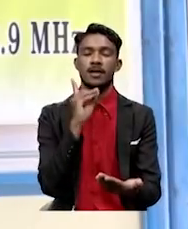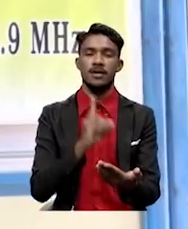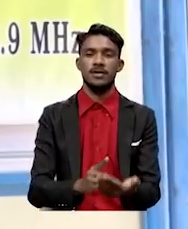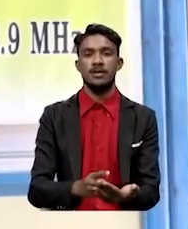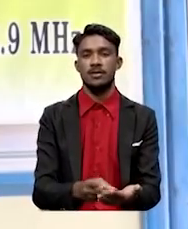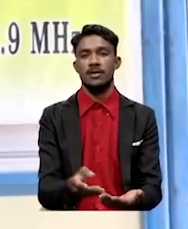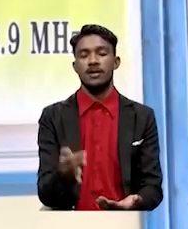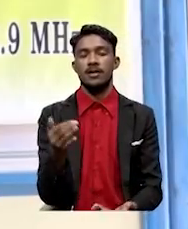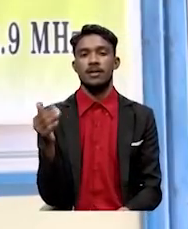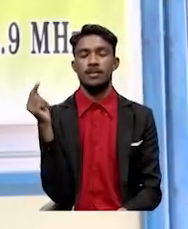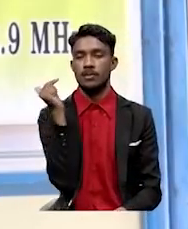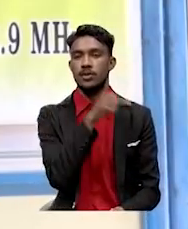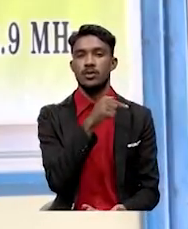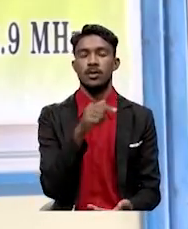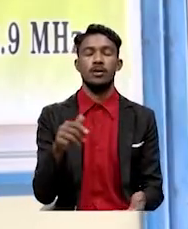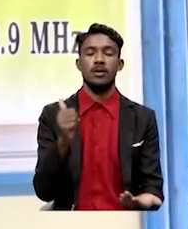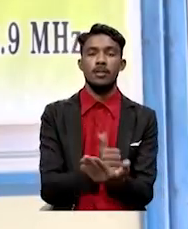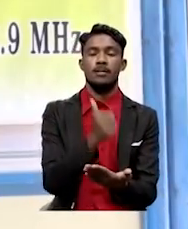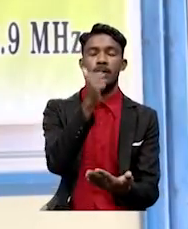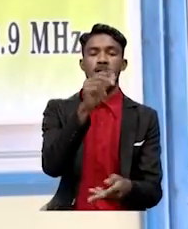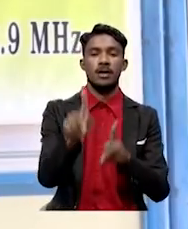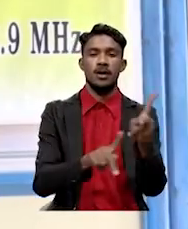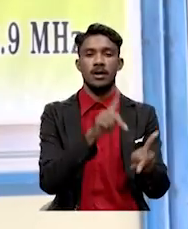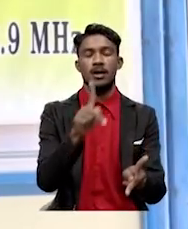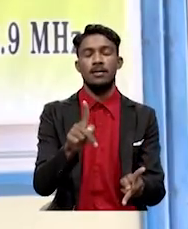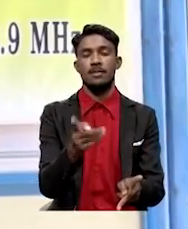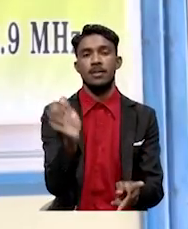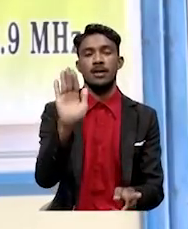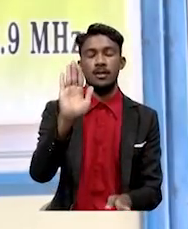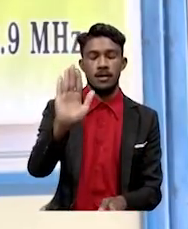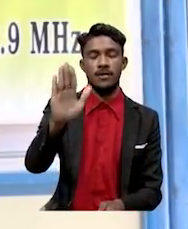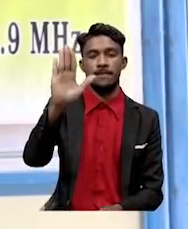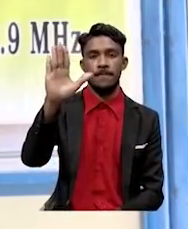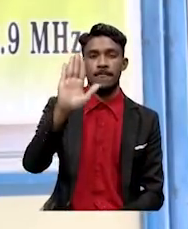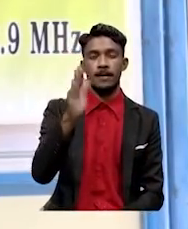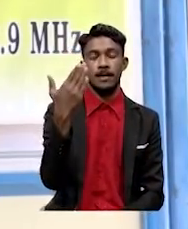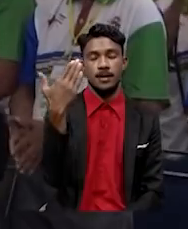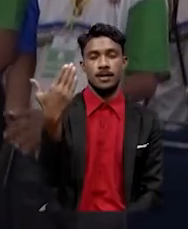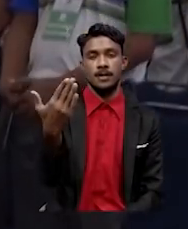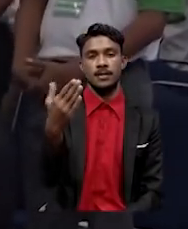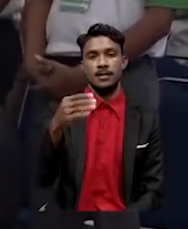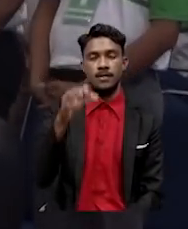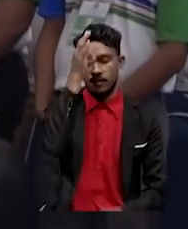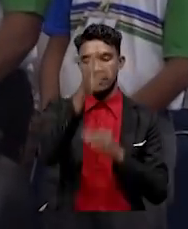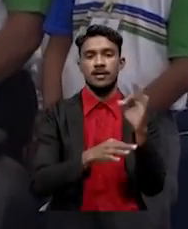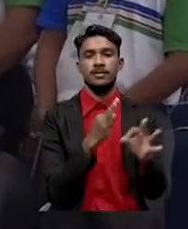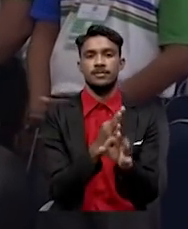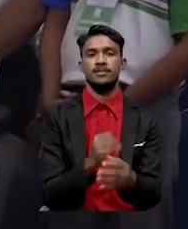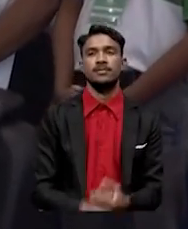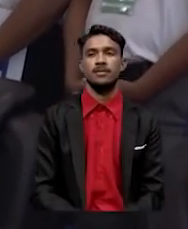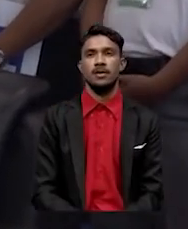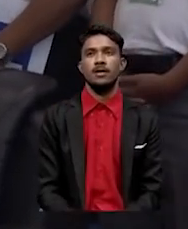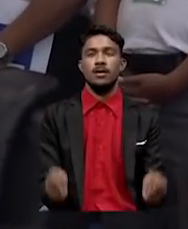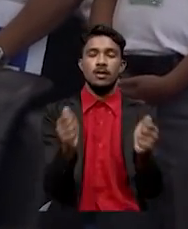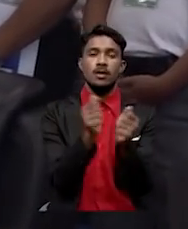para atu manan emane confiança de. Portanto, la ia margem constitucional. O